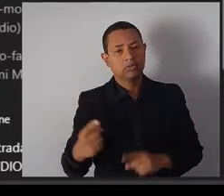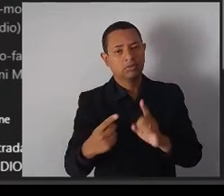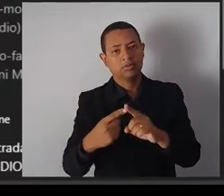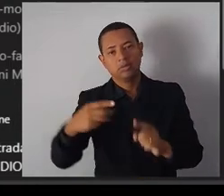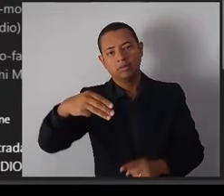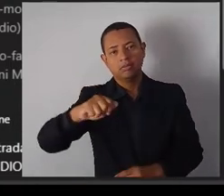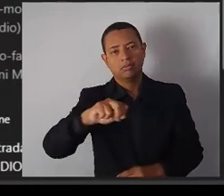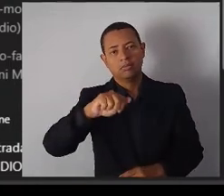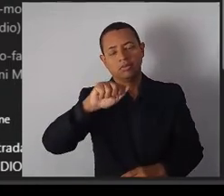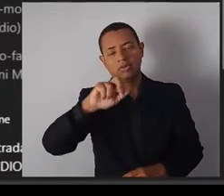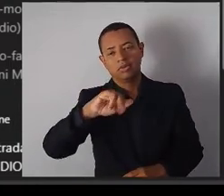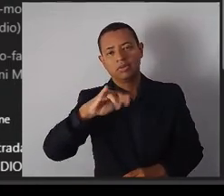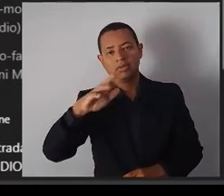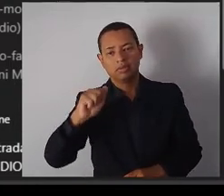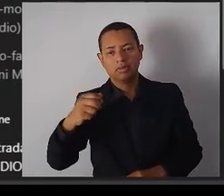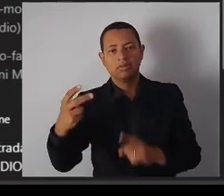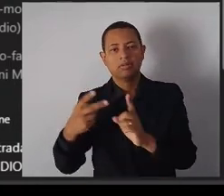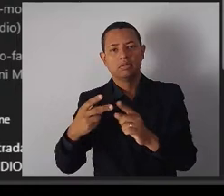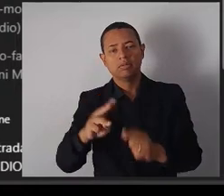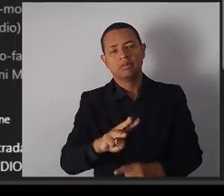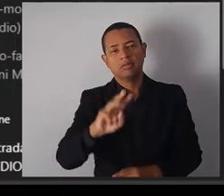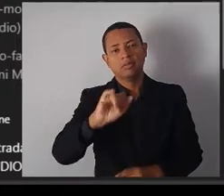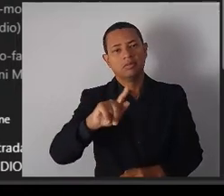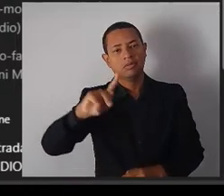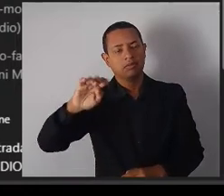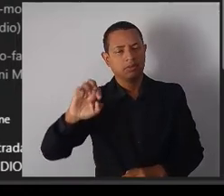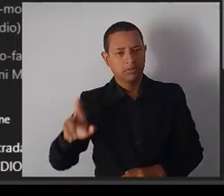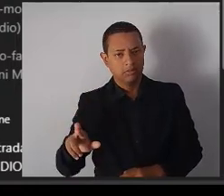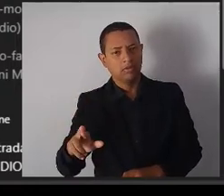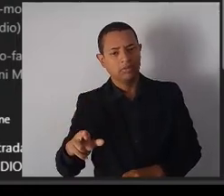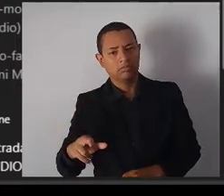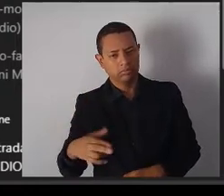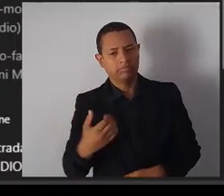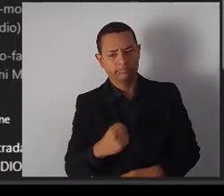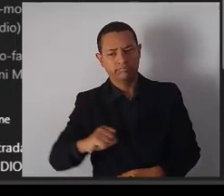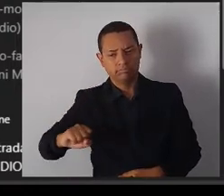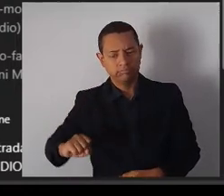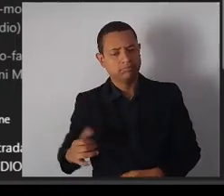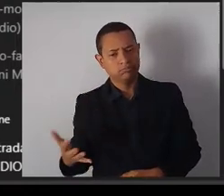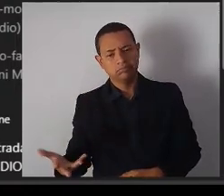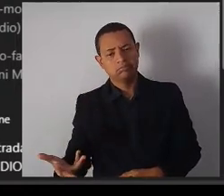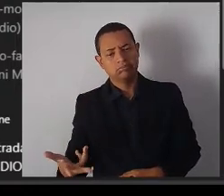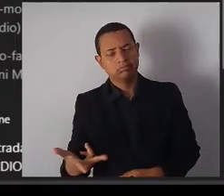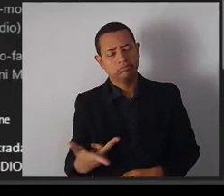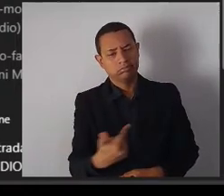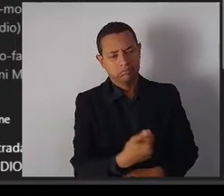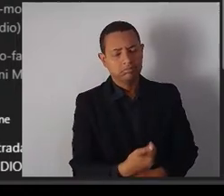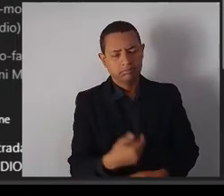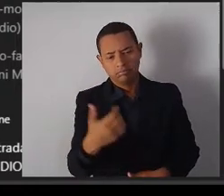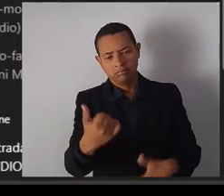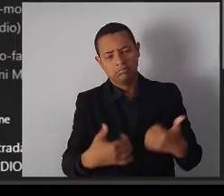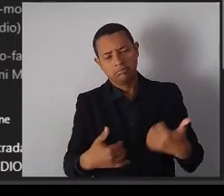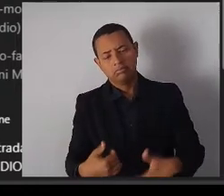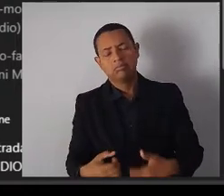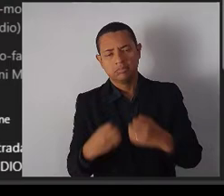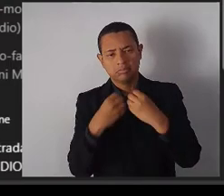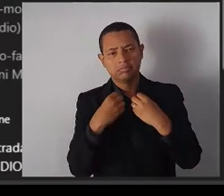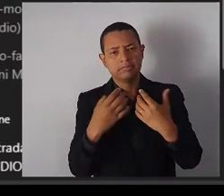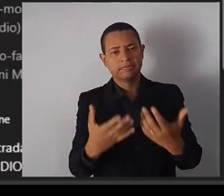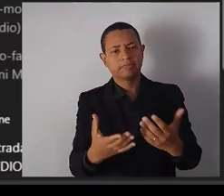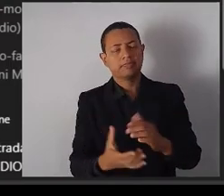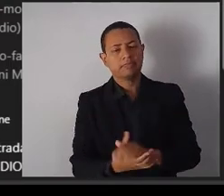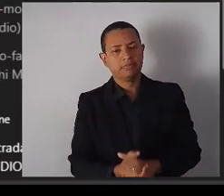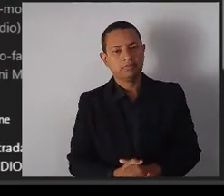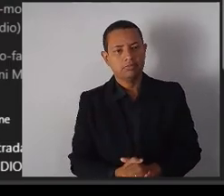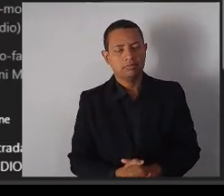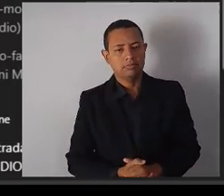Wilker, pelas sustentações eloquentes e bem colocadas, focadas